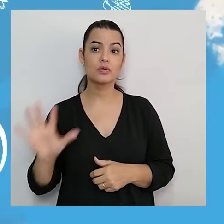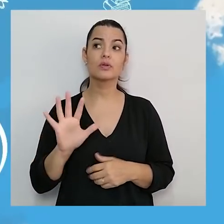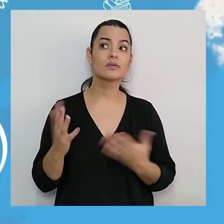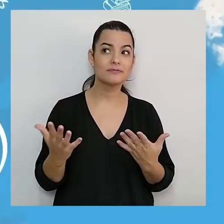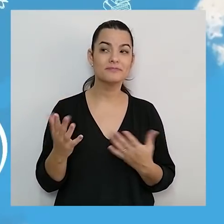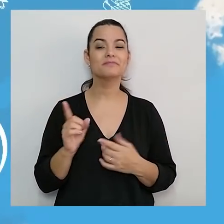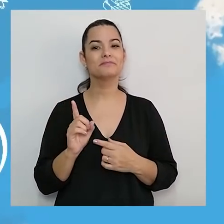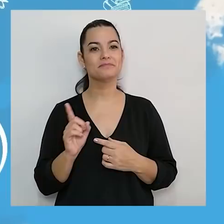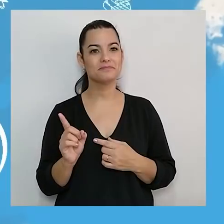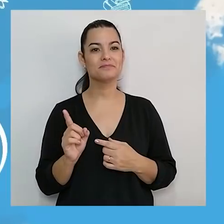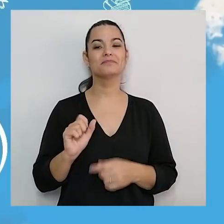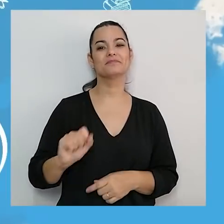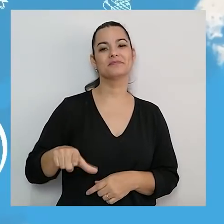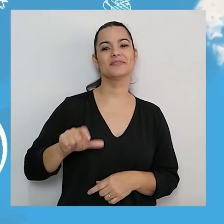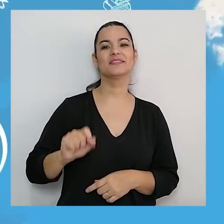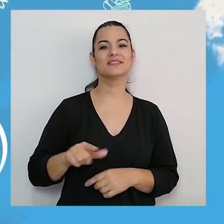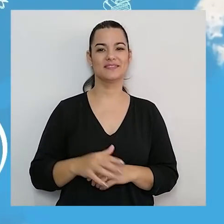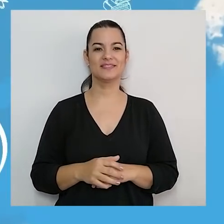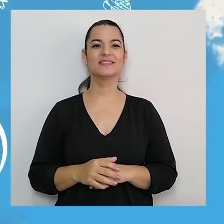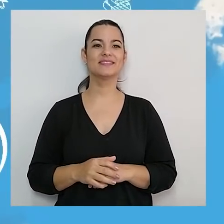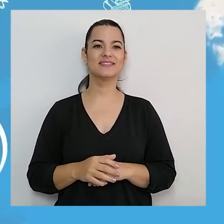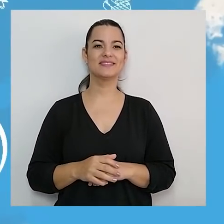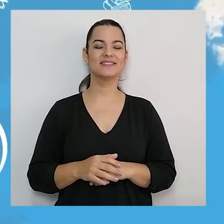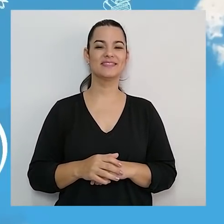Região Sudeste está aqui.